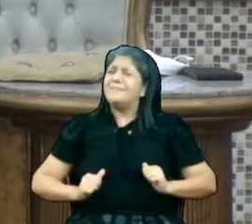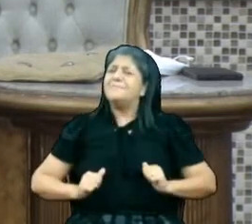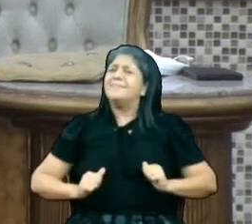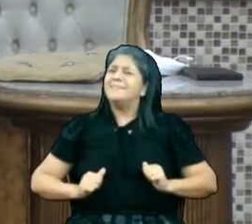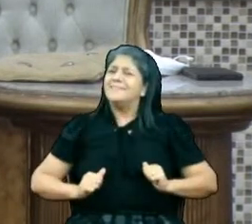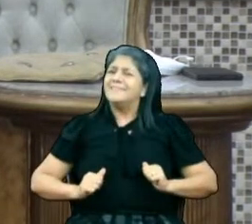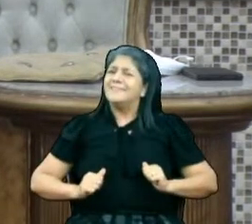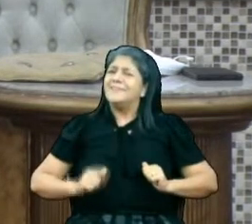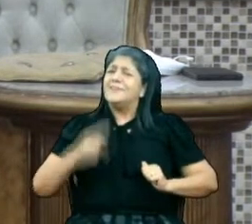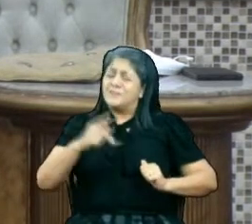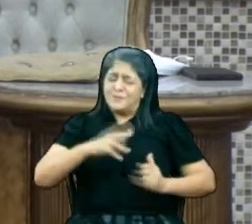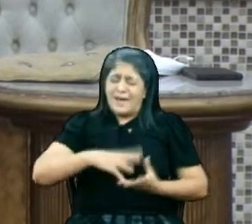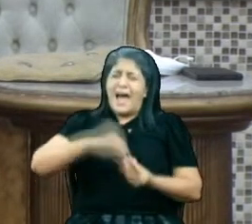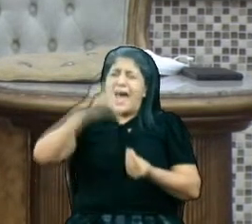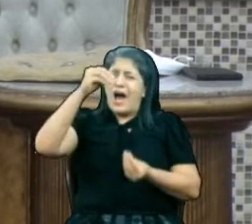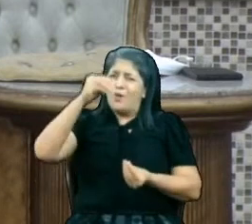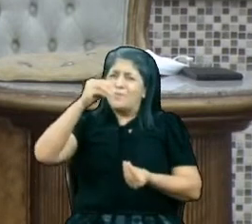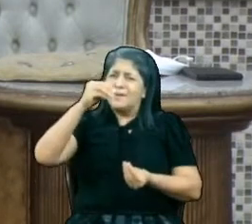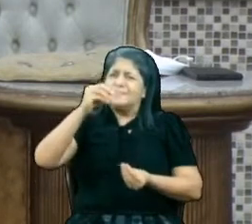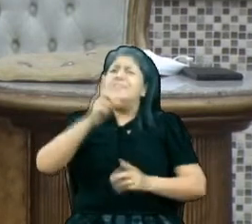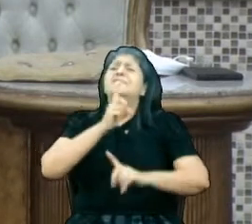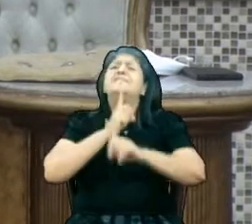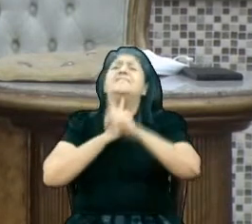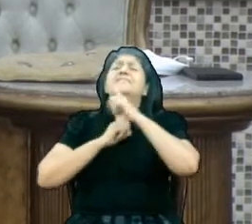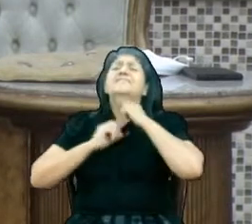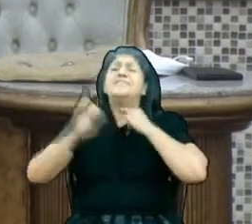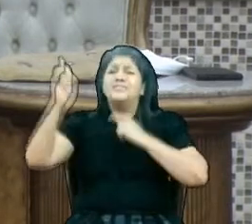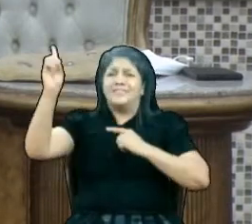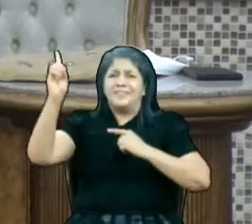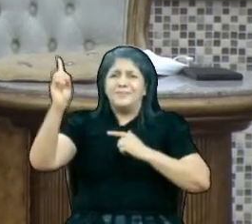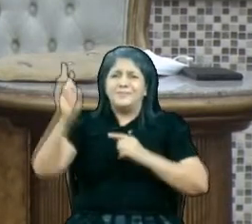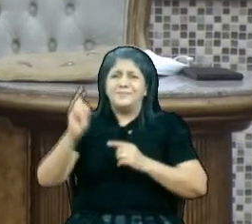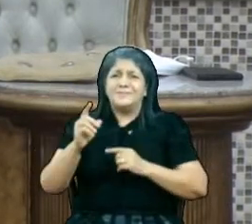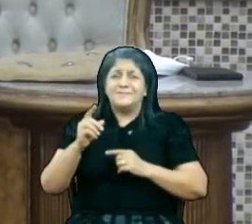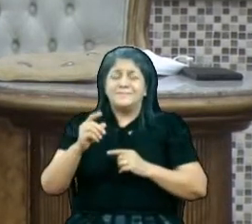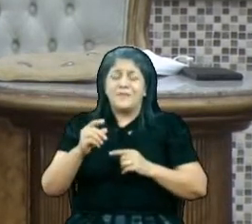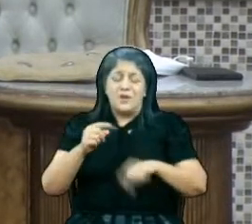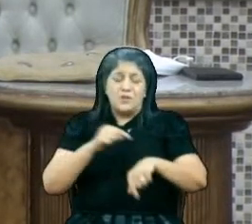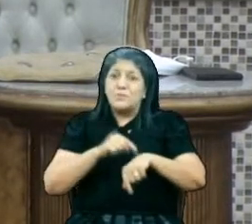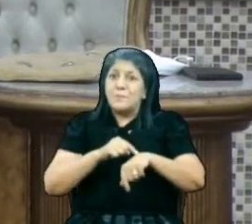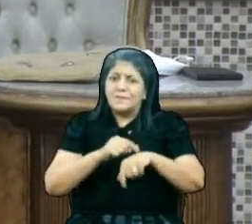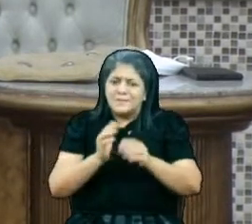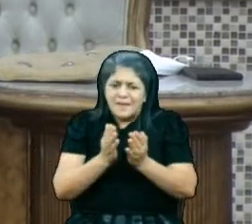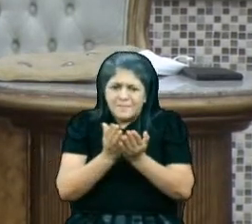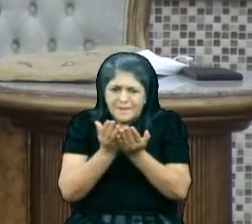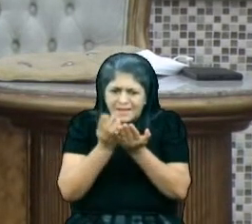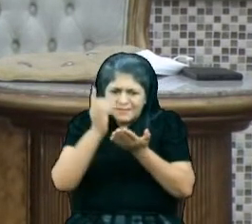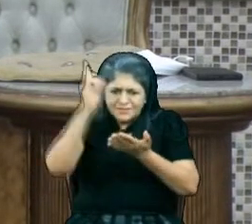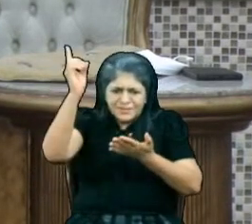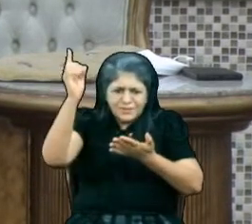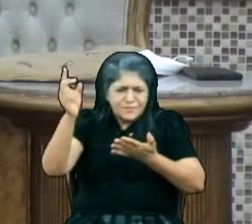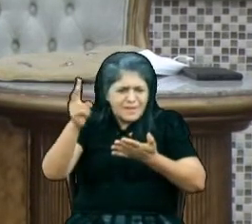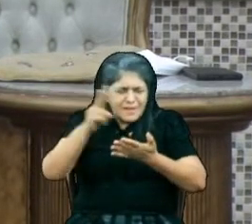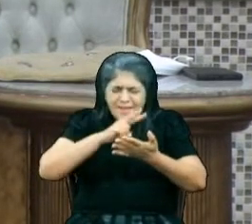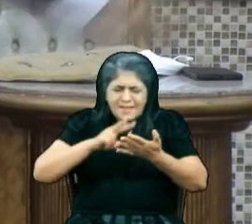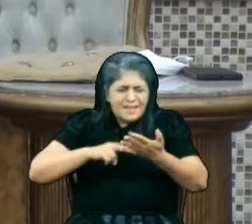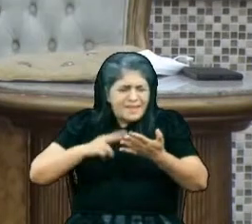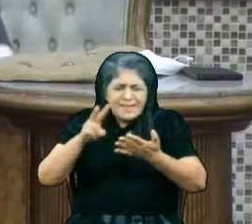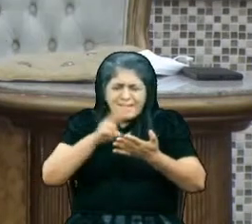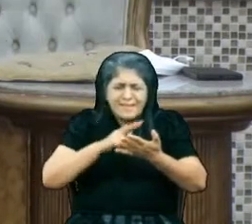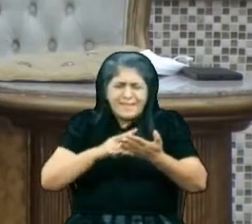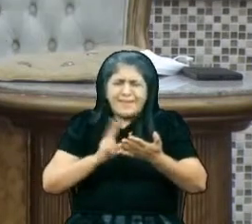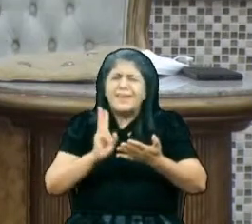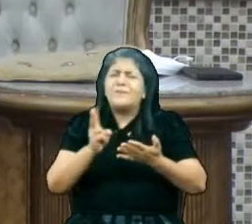palavra de Deus é Bíblia Sagrada é voz de Deus quando nós abrimos esse livro e começamos ele a voz de Deus para